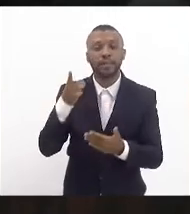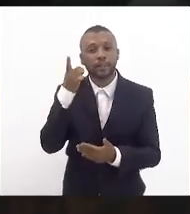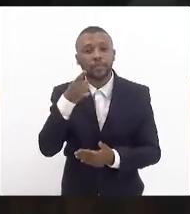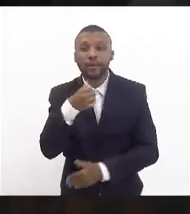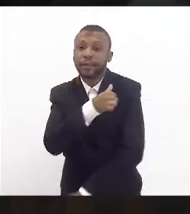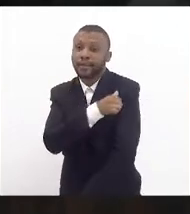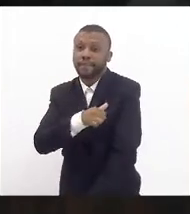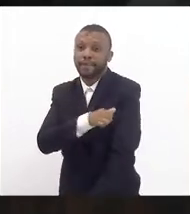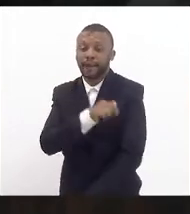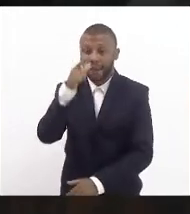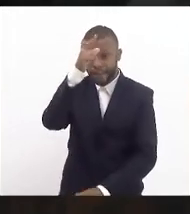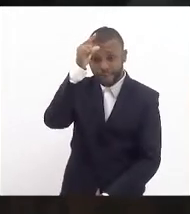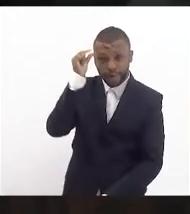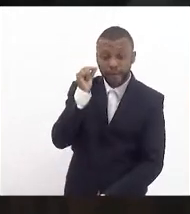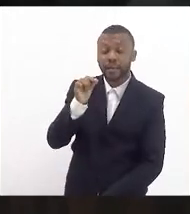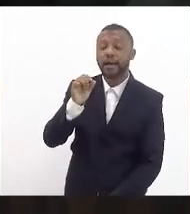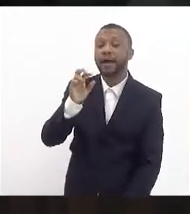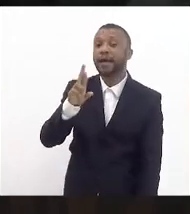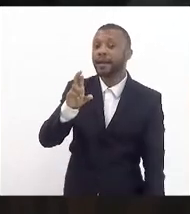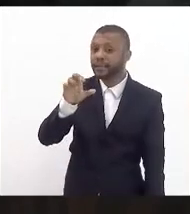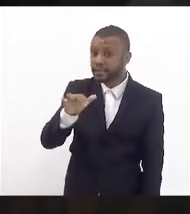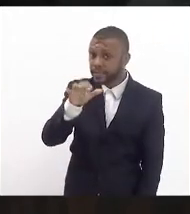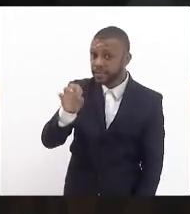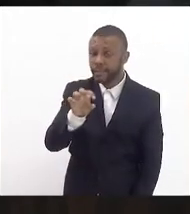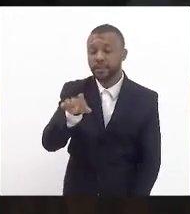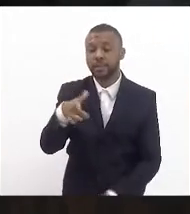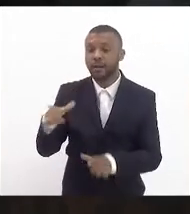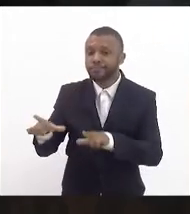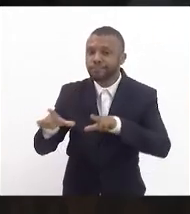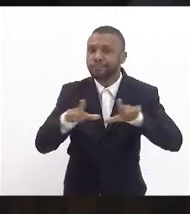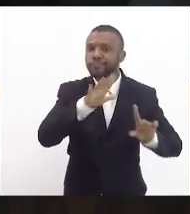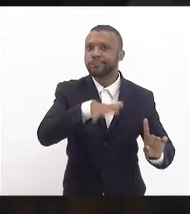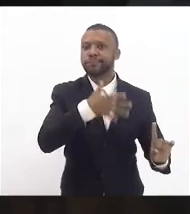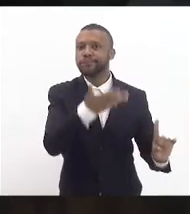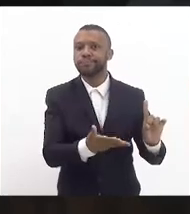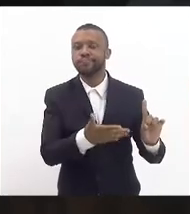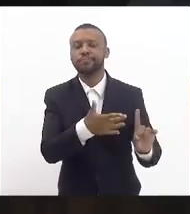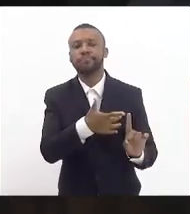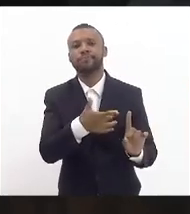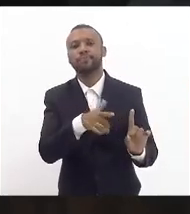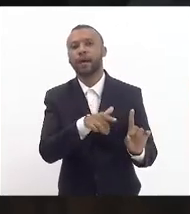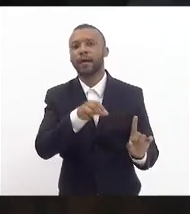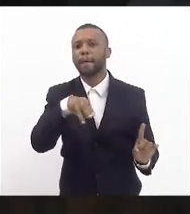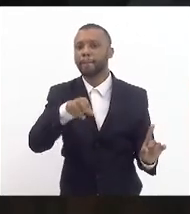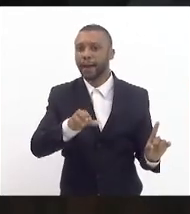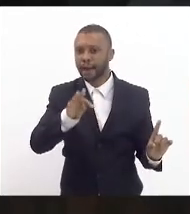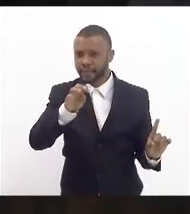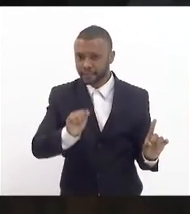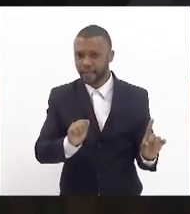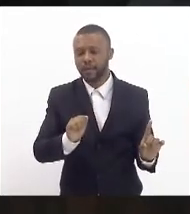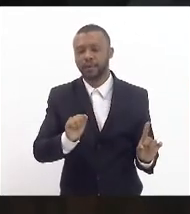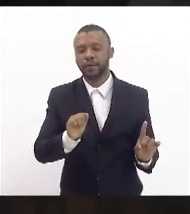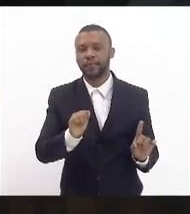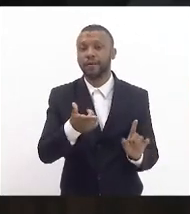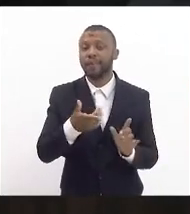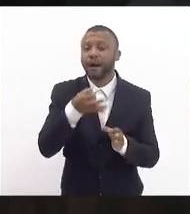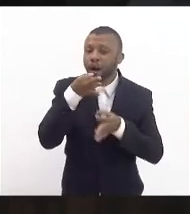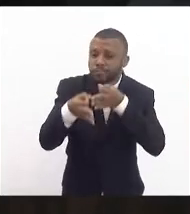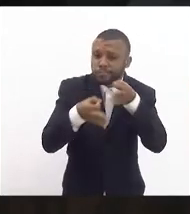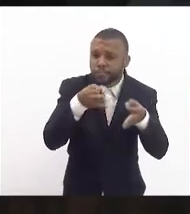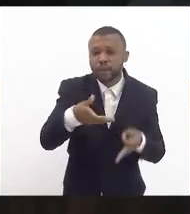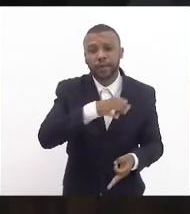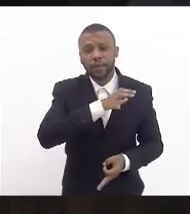enfermeira Rejane, concede prêmio Ana Nery de saúde à ilustríssima técnica de enfermagem Márcia dos Santos Carvalho. Parece da Comissão de Normas Internas e Proporções